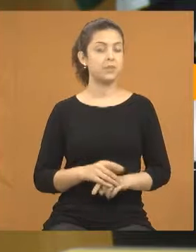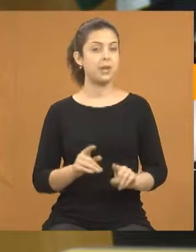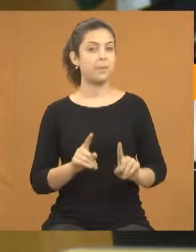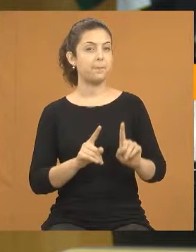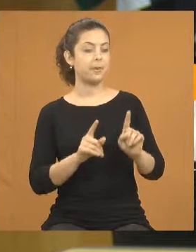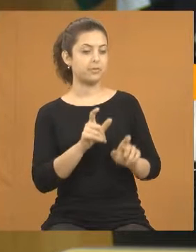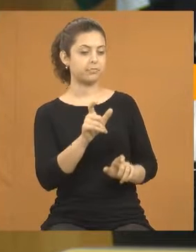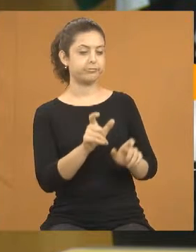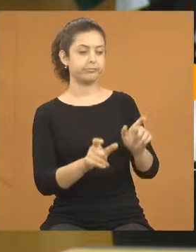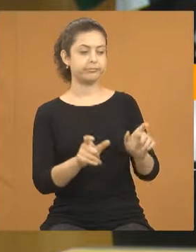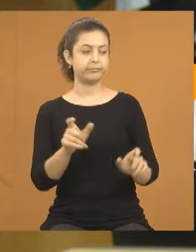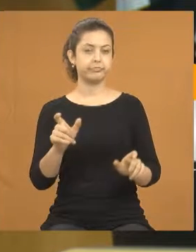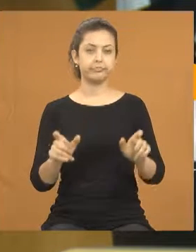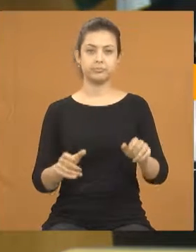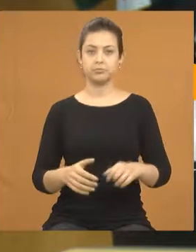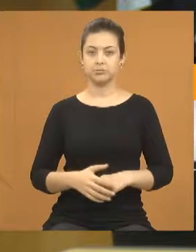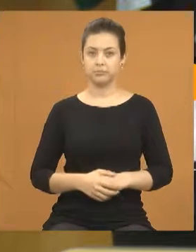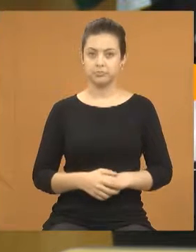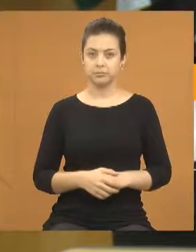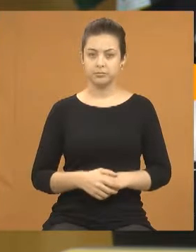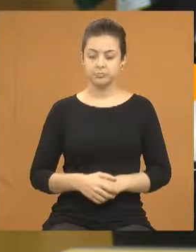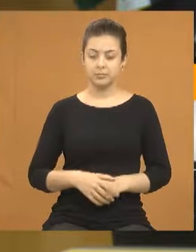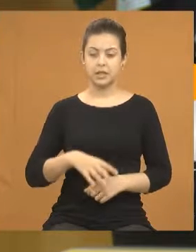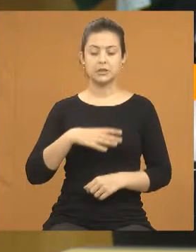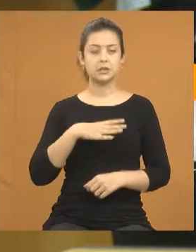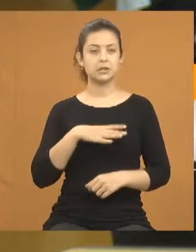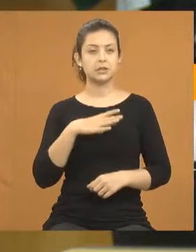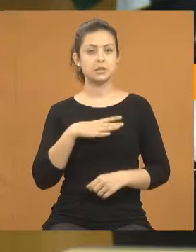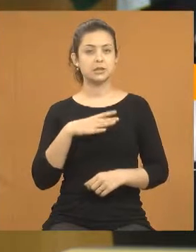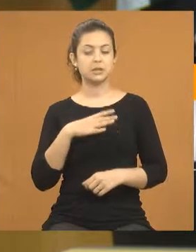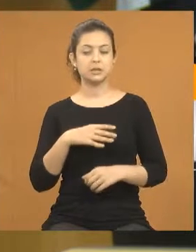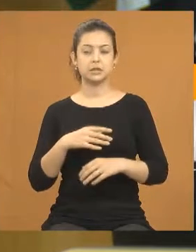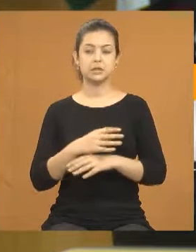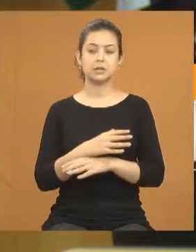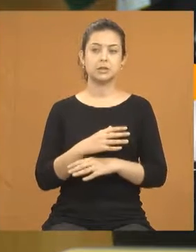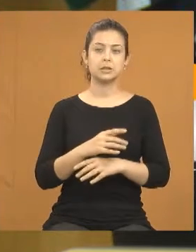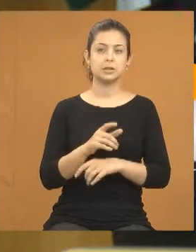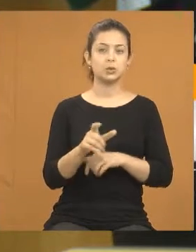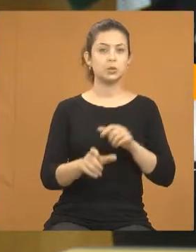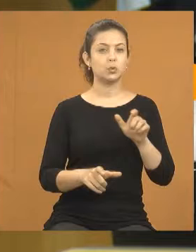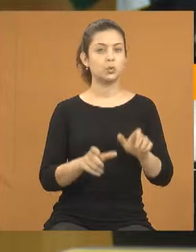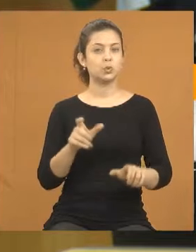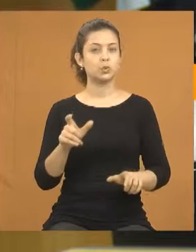no cidadão, nos munícipes aqui de Jacareí, naqueles